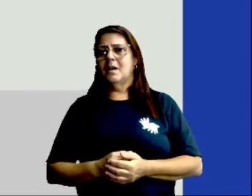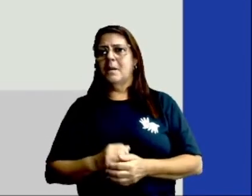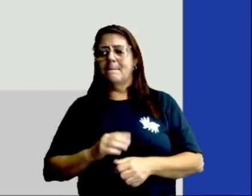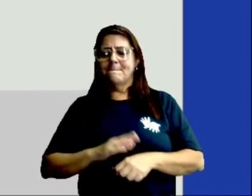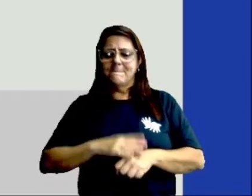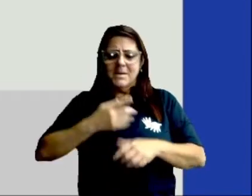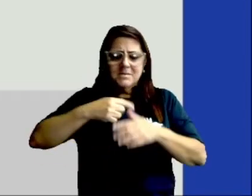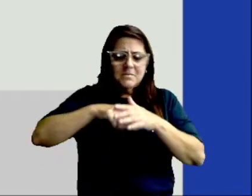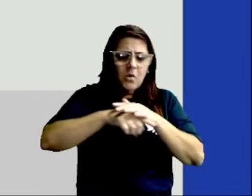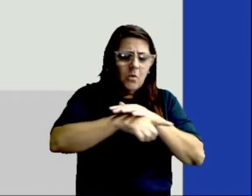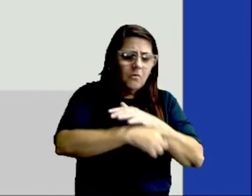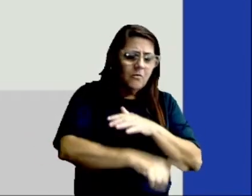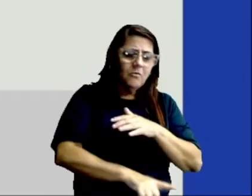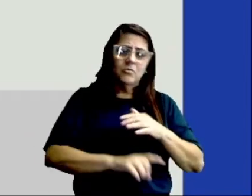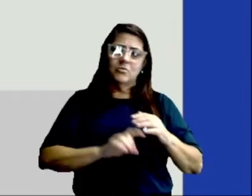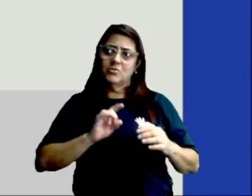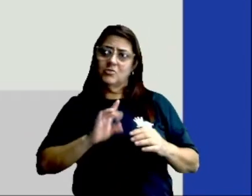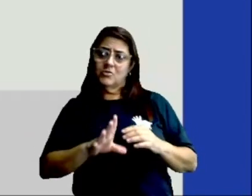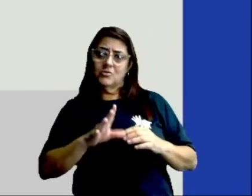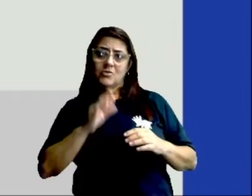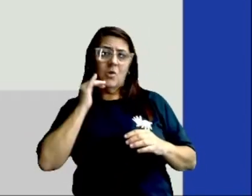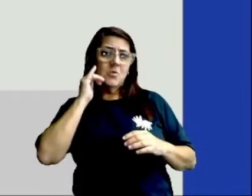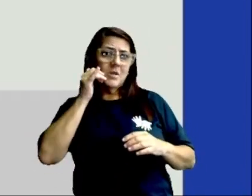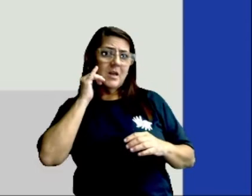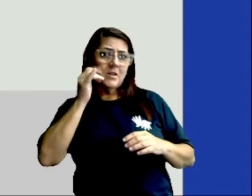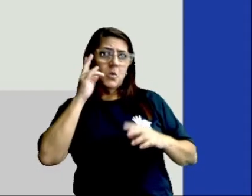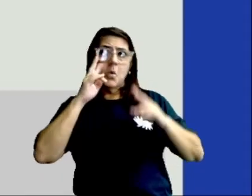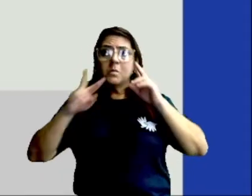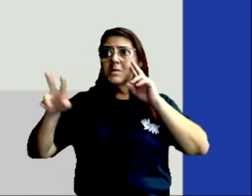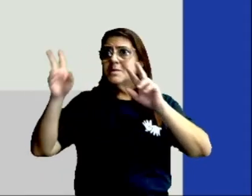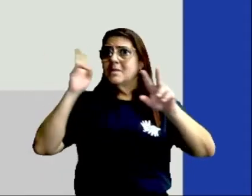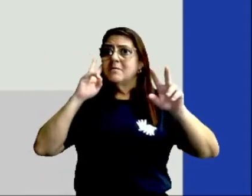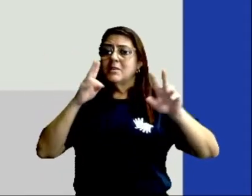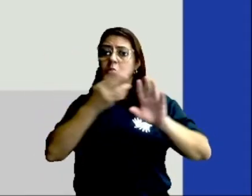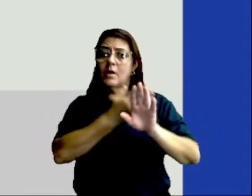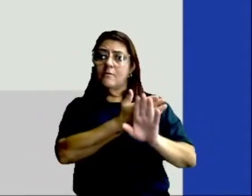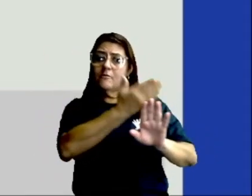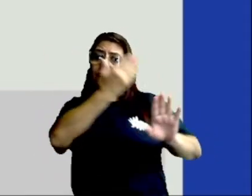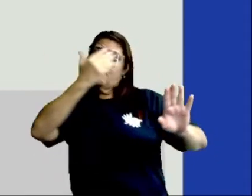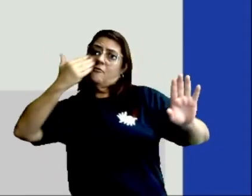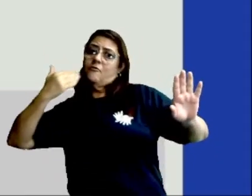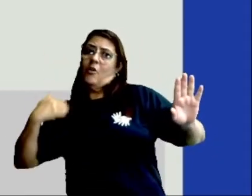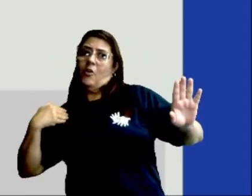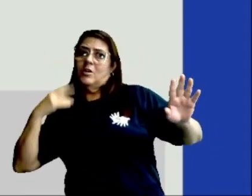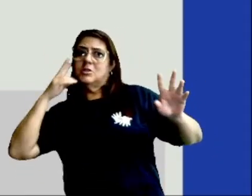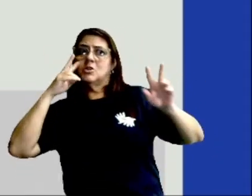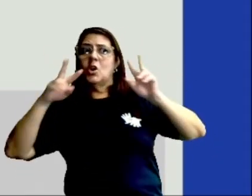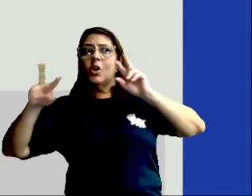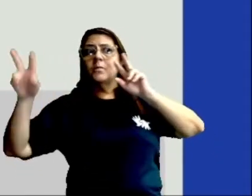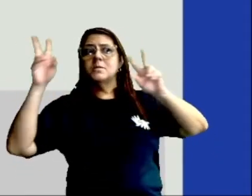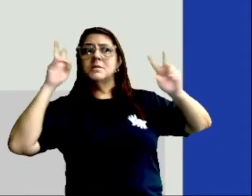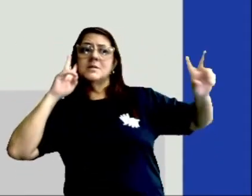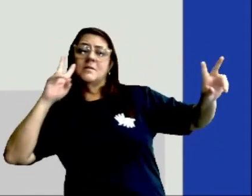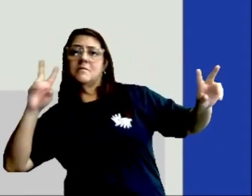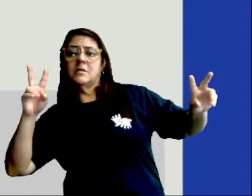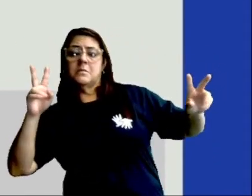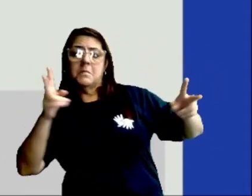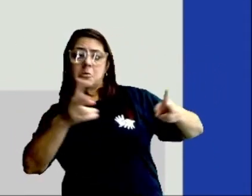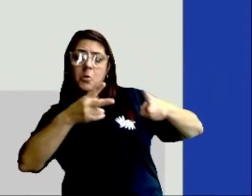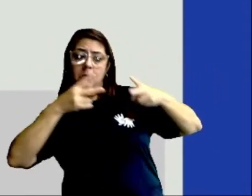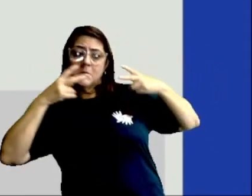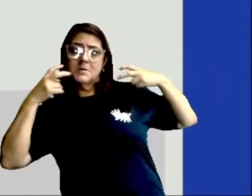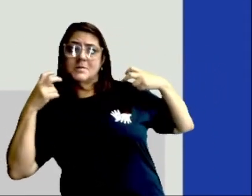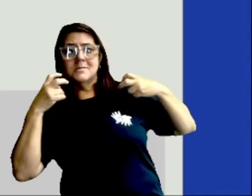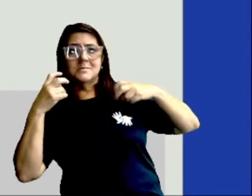mais profundo do que ser apenas um narrador observador, que o observador ele não está ali percebendo as emoções